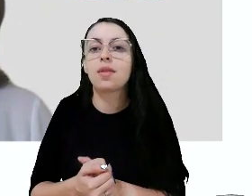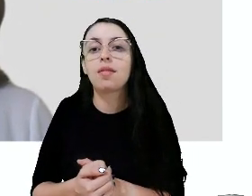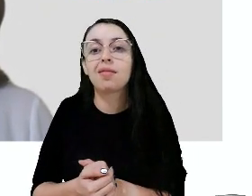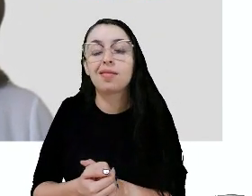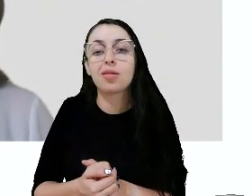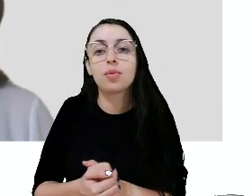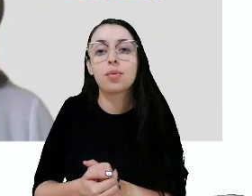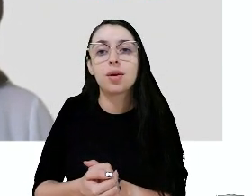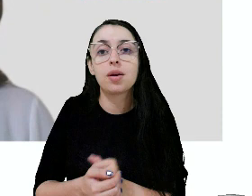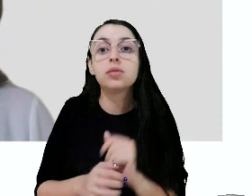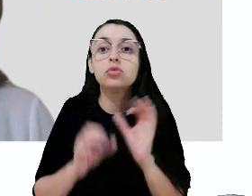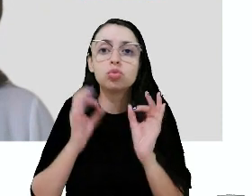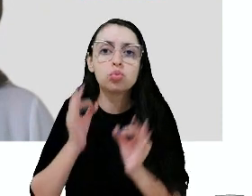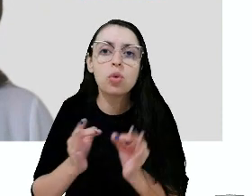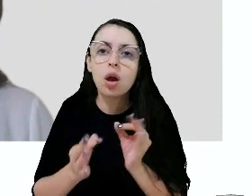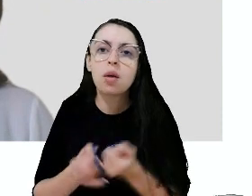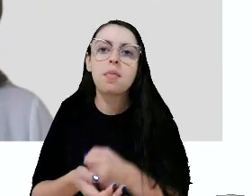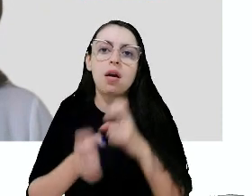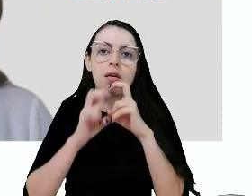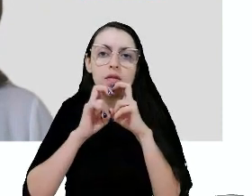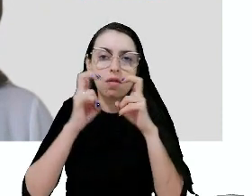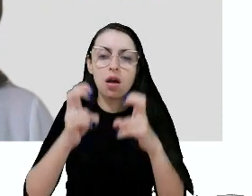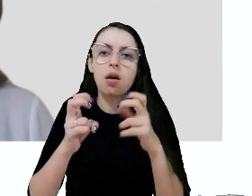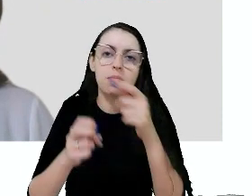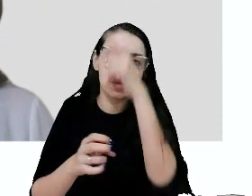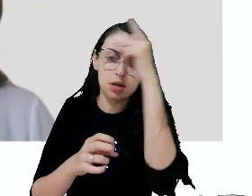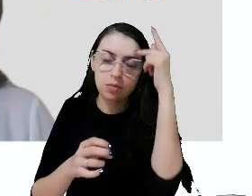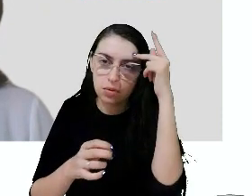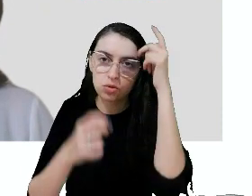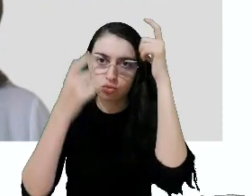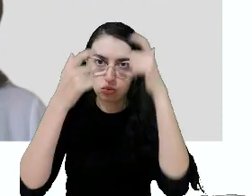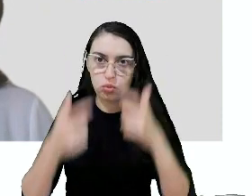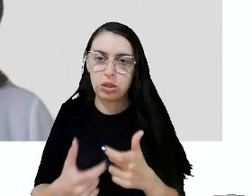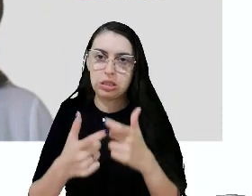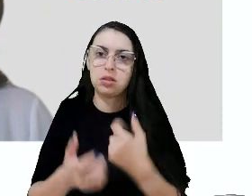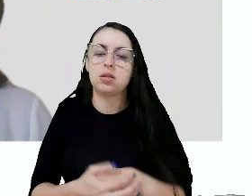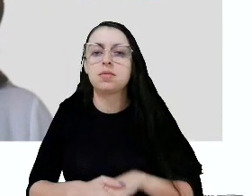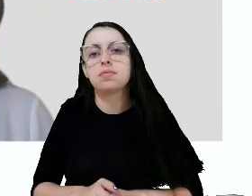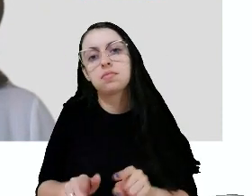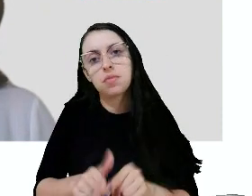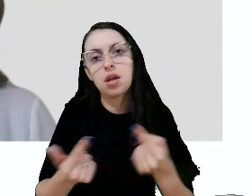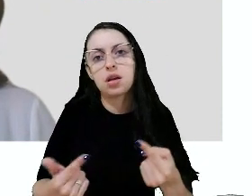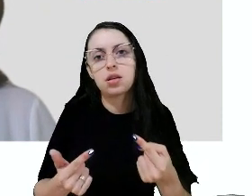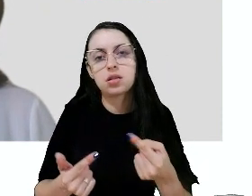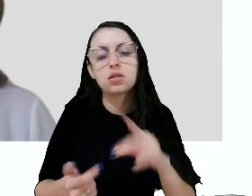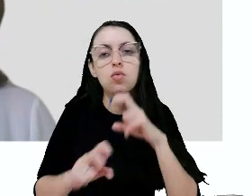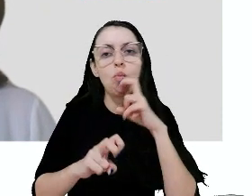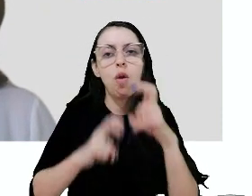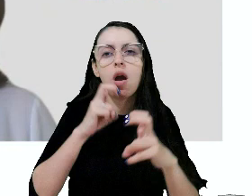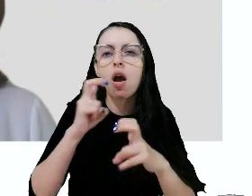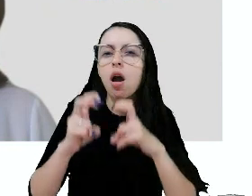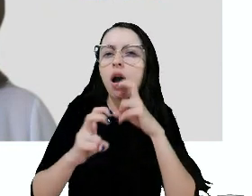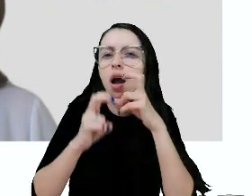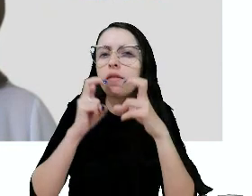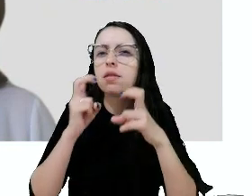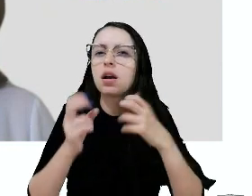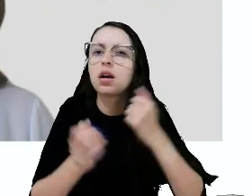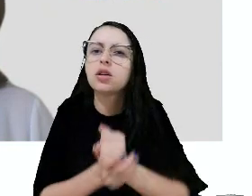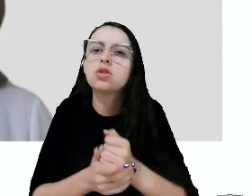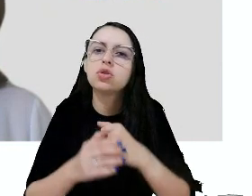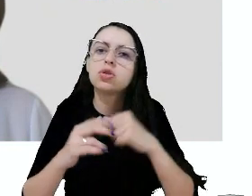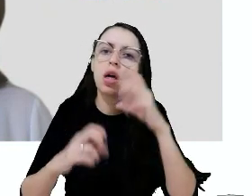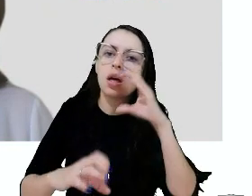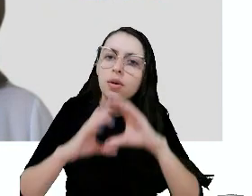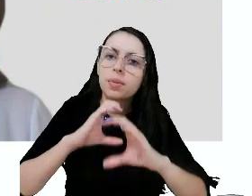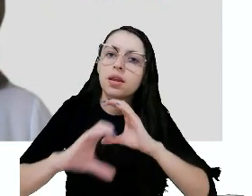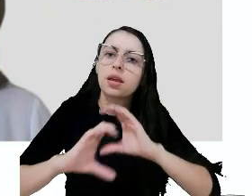que seja uma forma, essa voz dessa pessoa assim situada, mas uma voz que